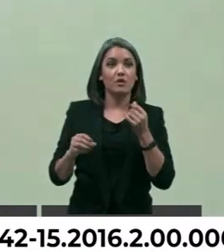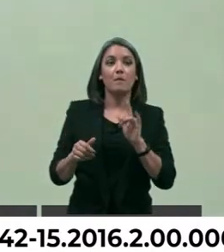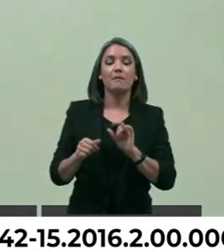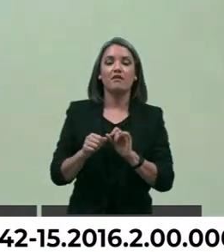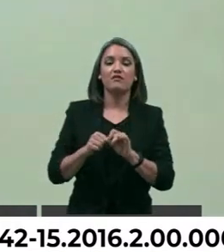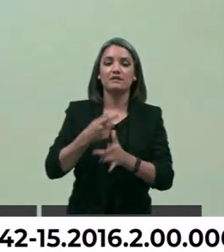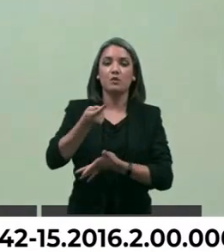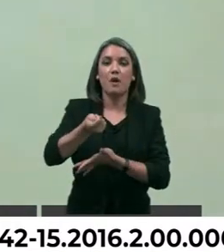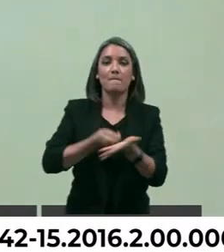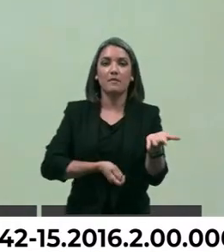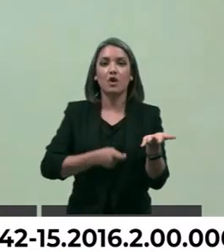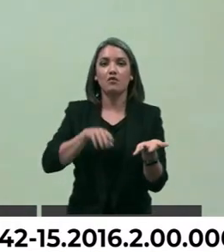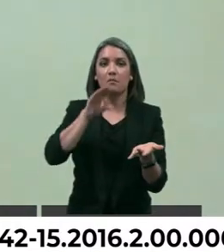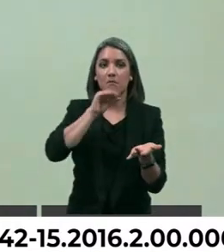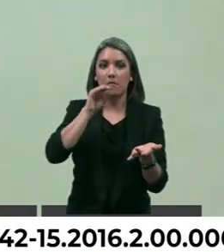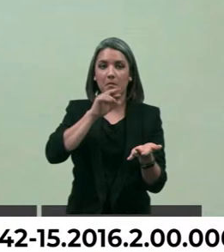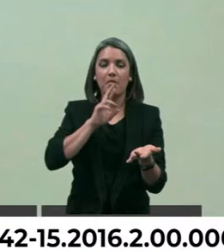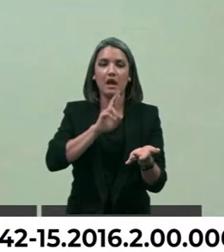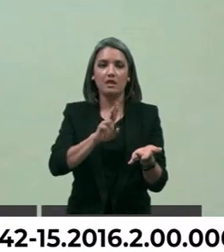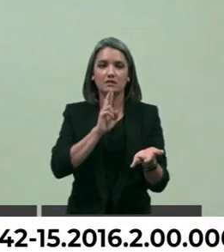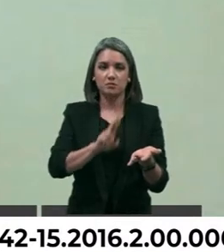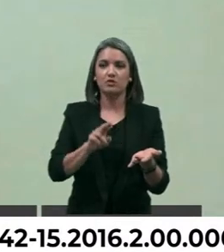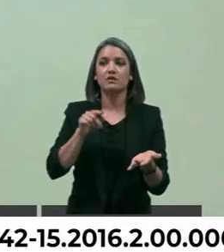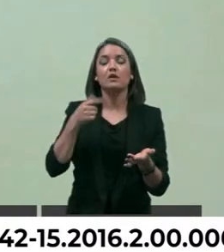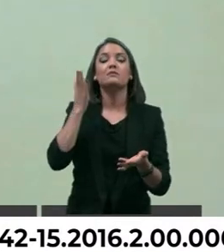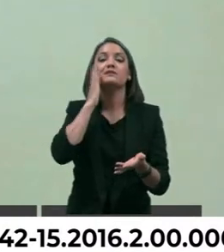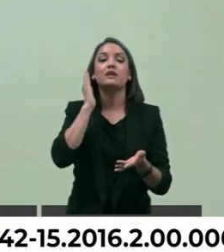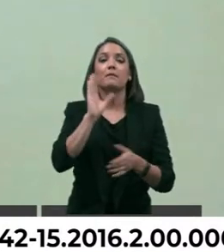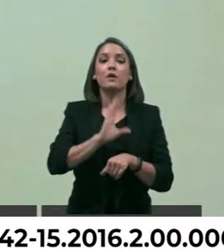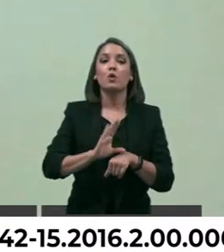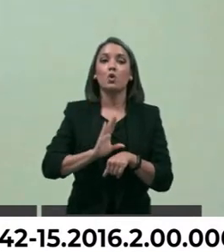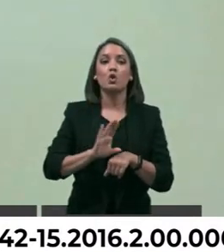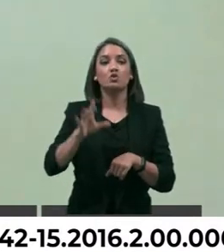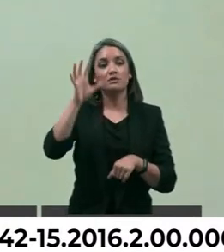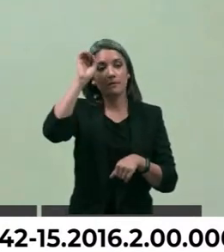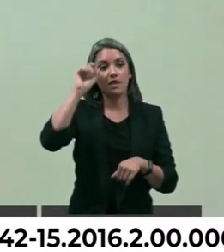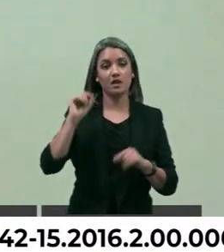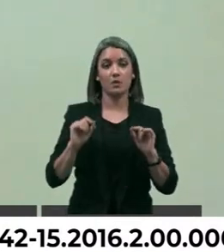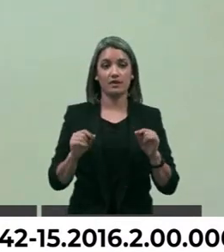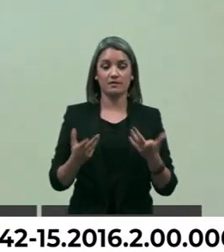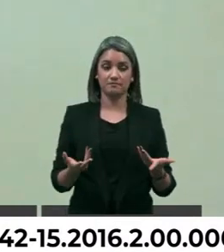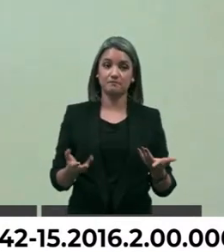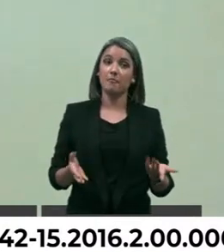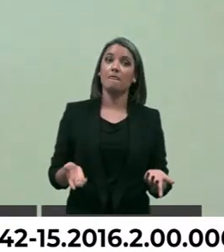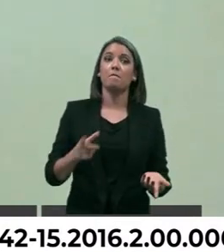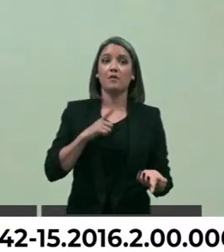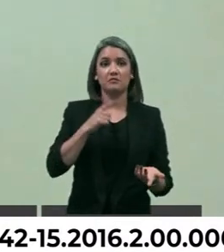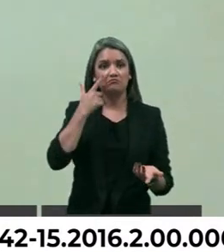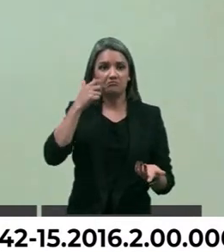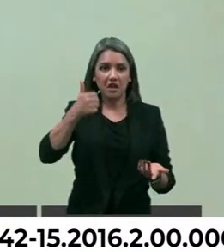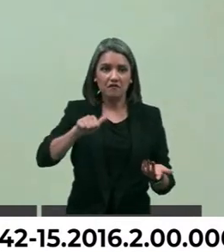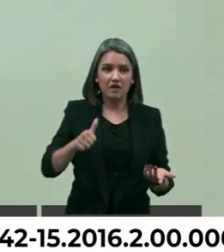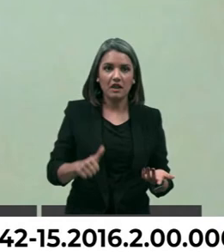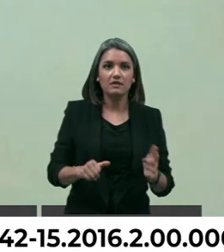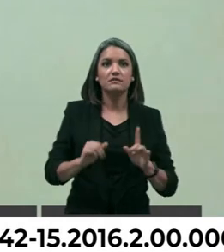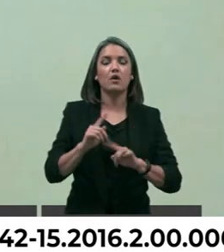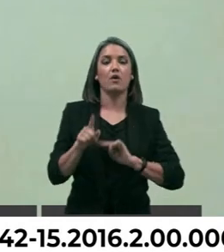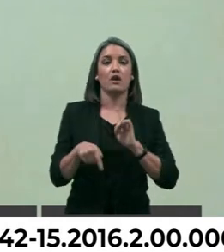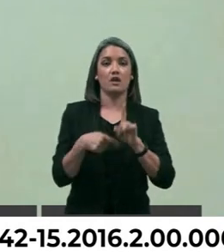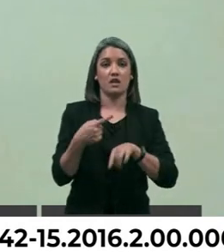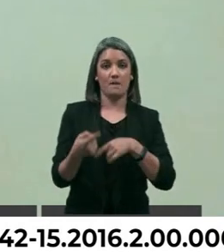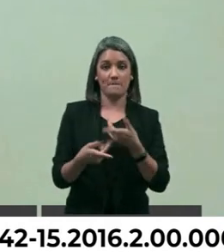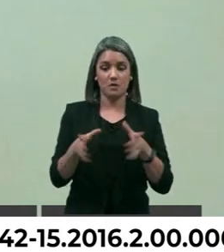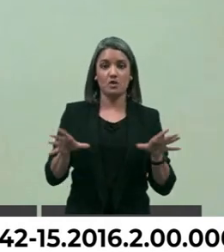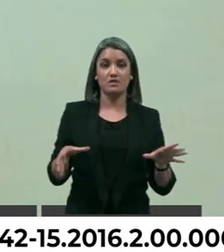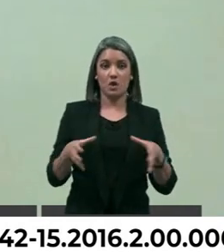oral de aproveitamento do requerente nos cursos frequentados. Após a avaliação, a comissão integrada por